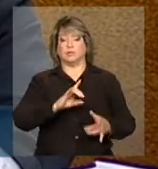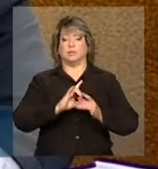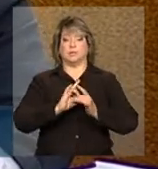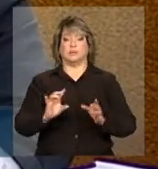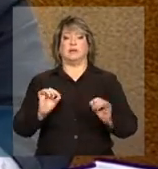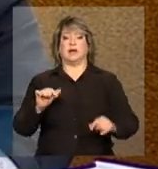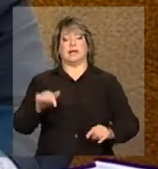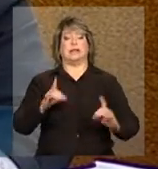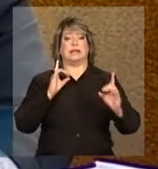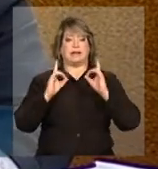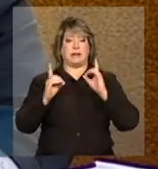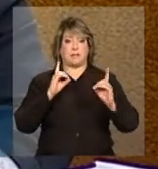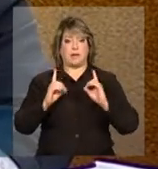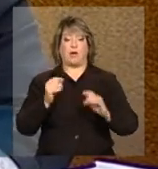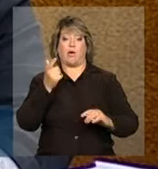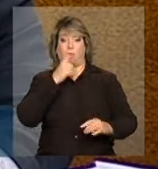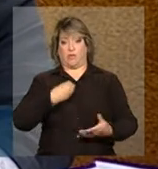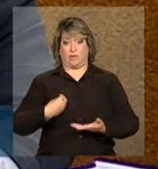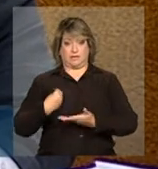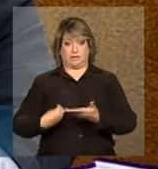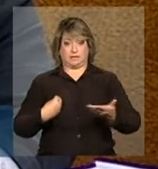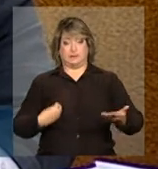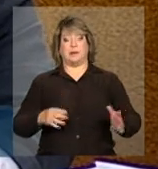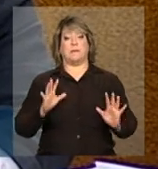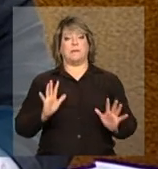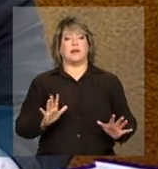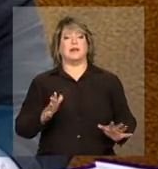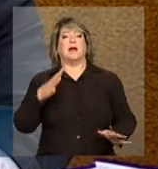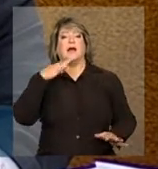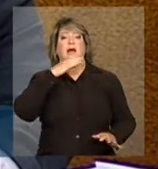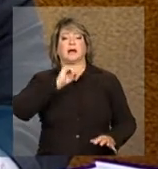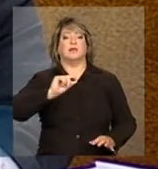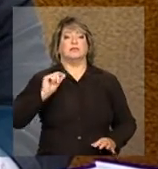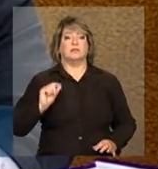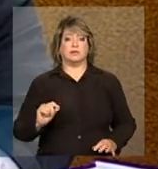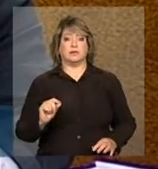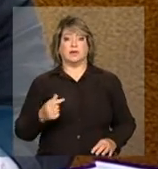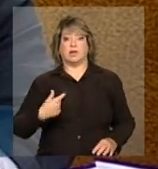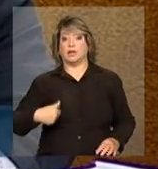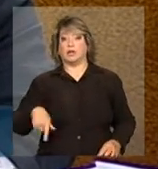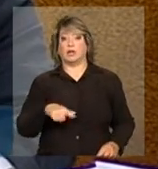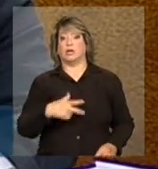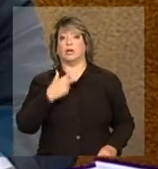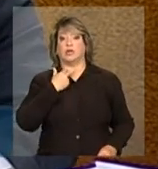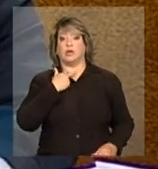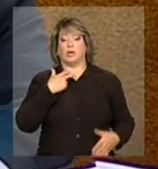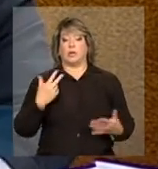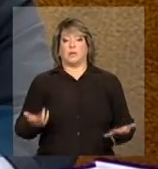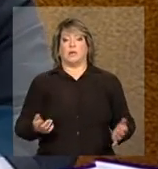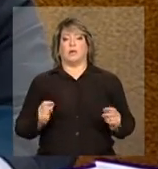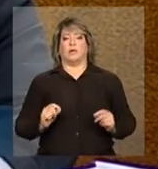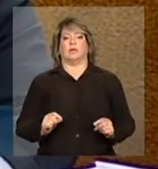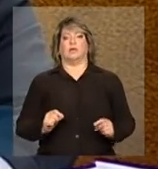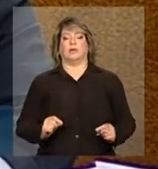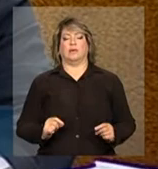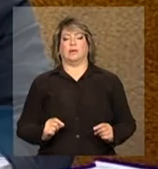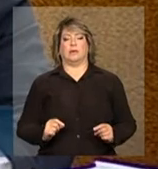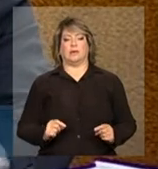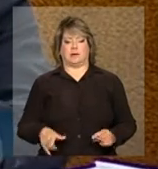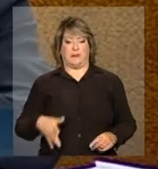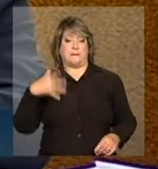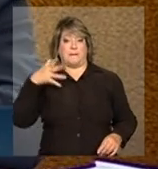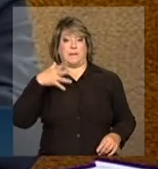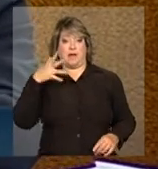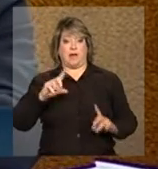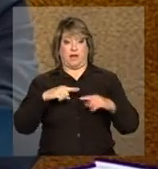que esse debate acontecesse. Mas acho que a gente não poderia encerrar uma fala num evento como